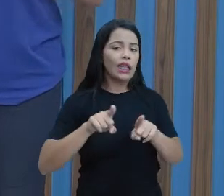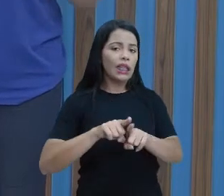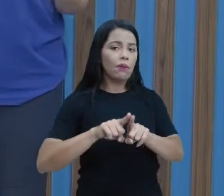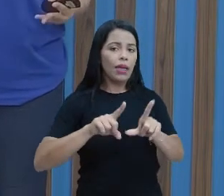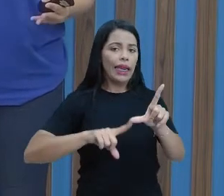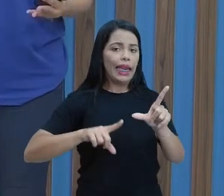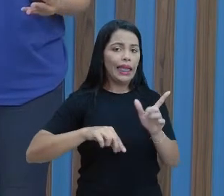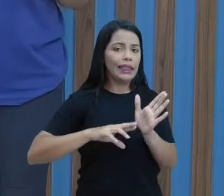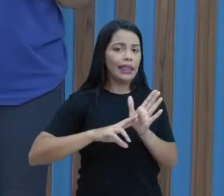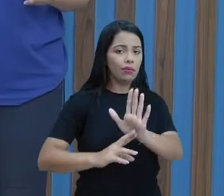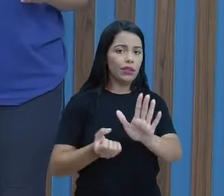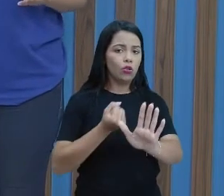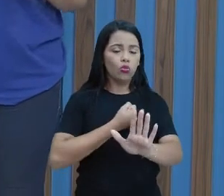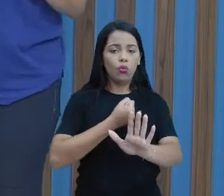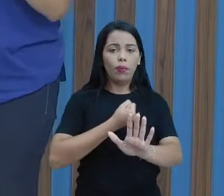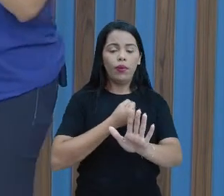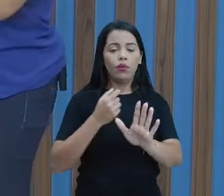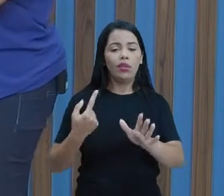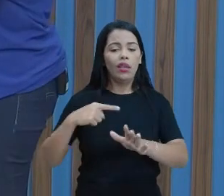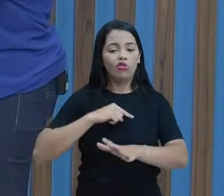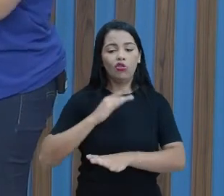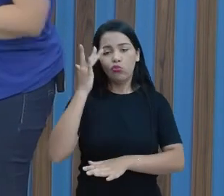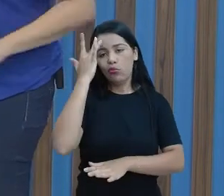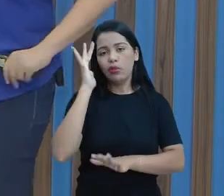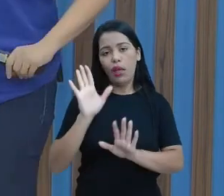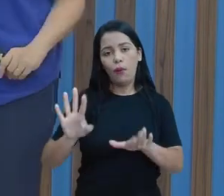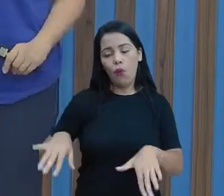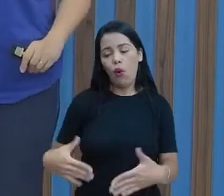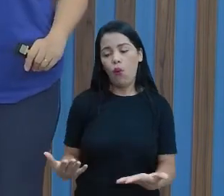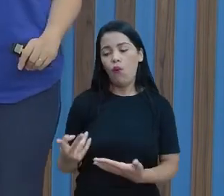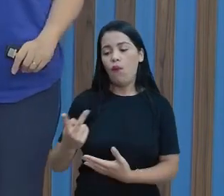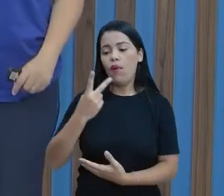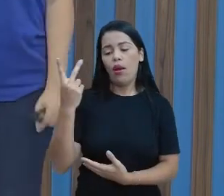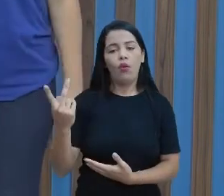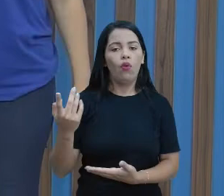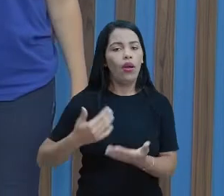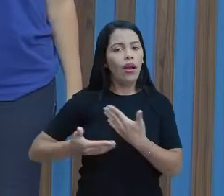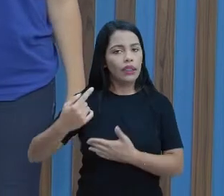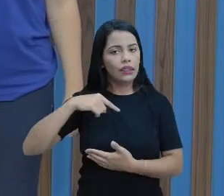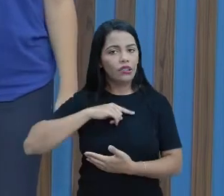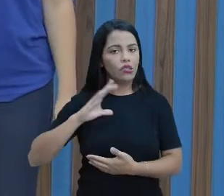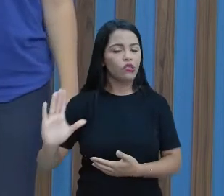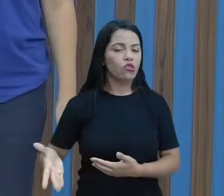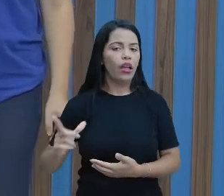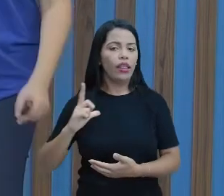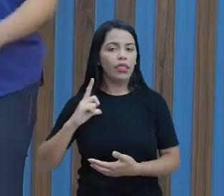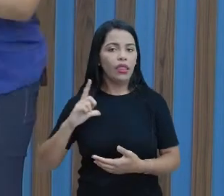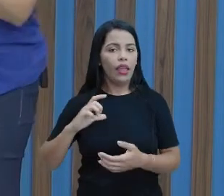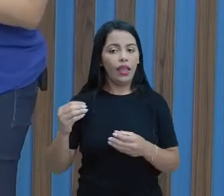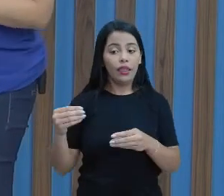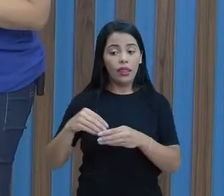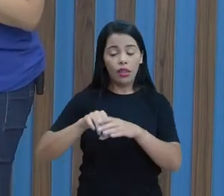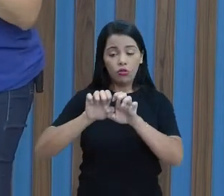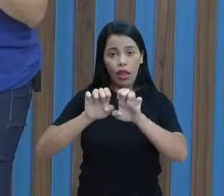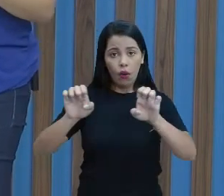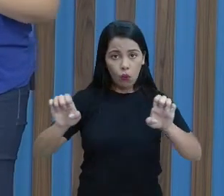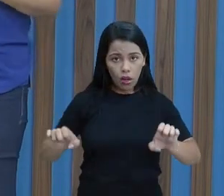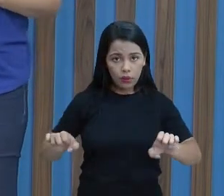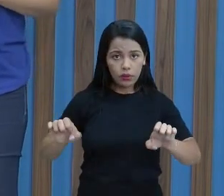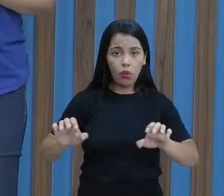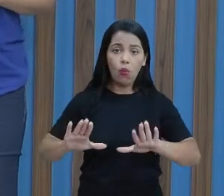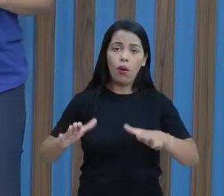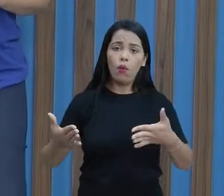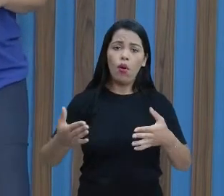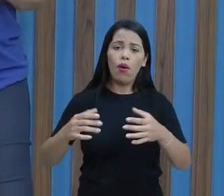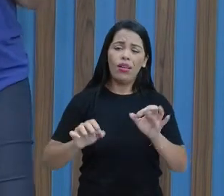ainda não descobriu. Porém, a gente já tinha essa situação na equação. Qual que é a grande diferença de equação e